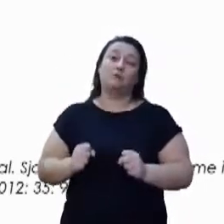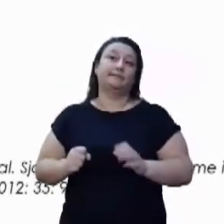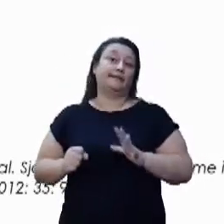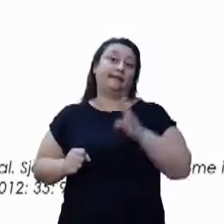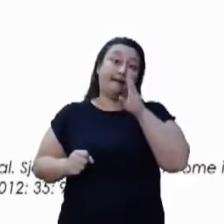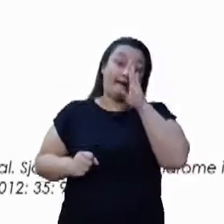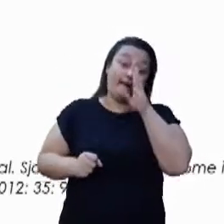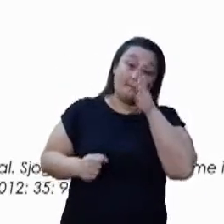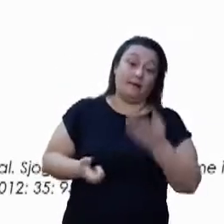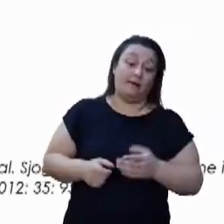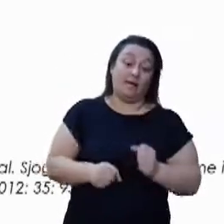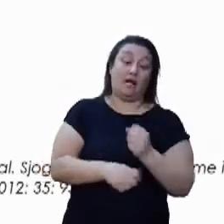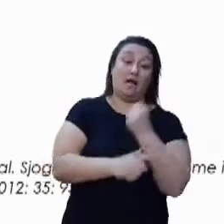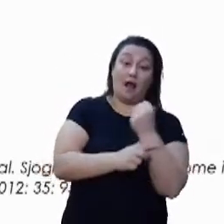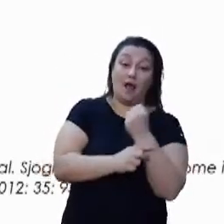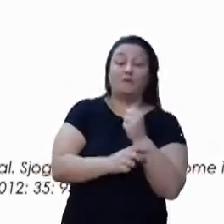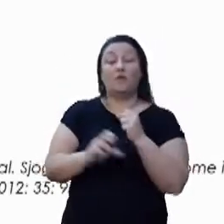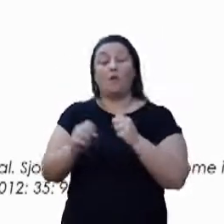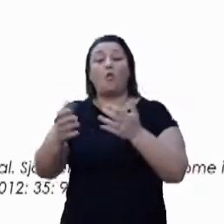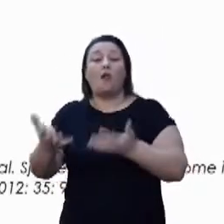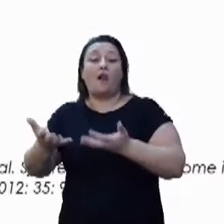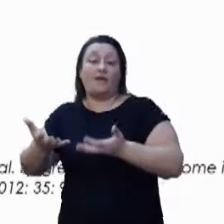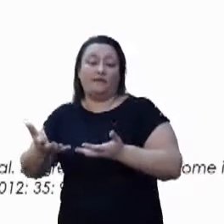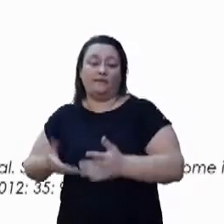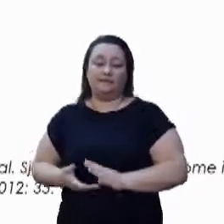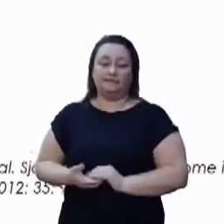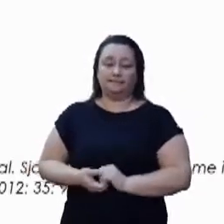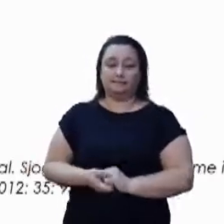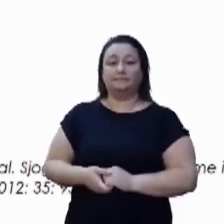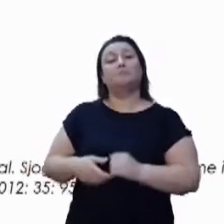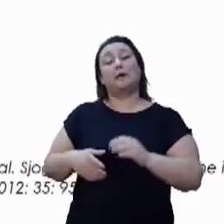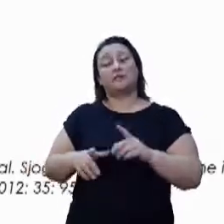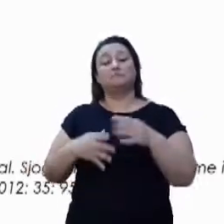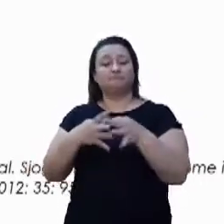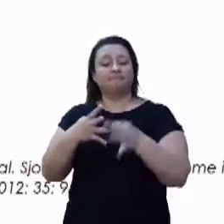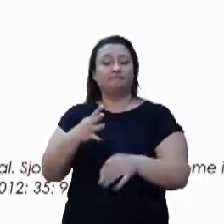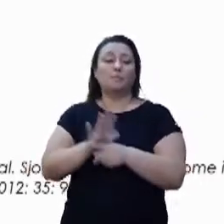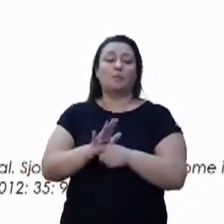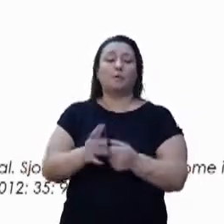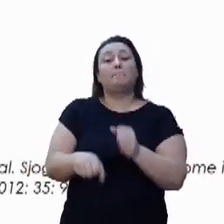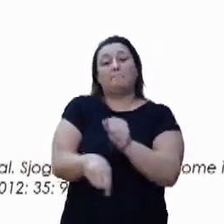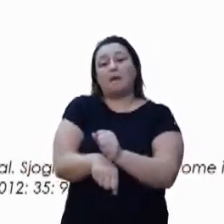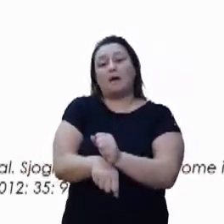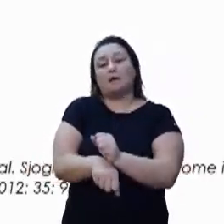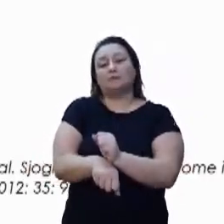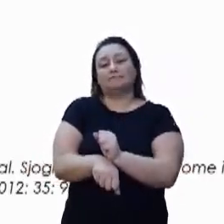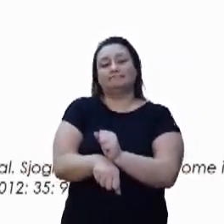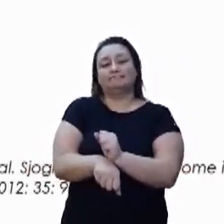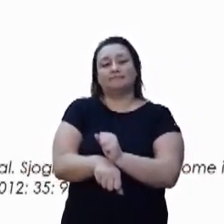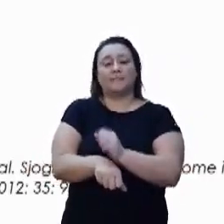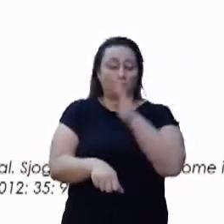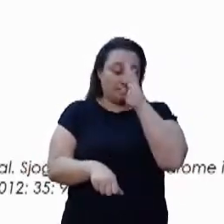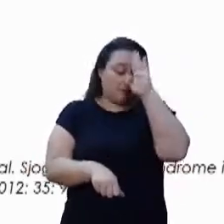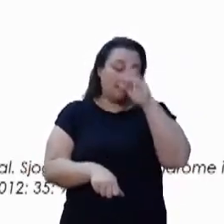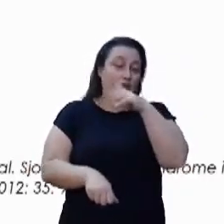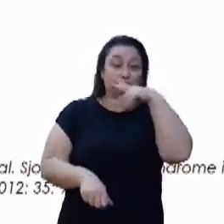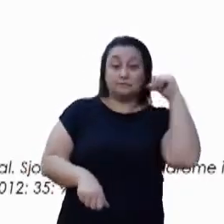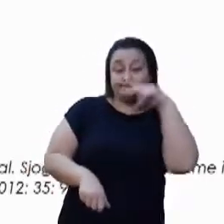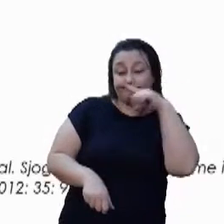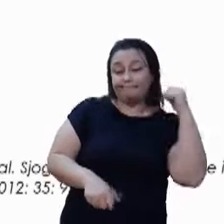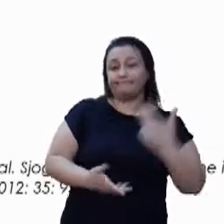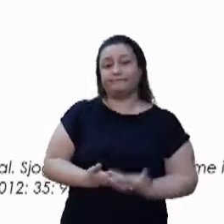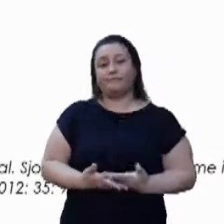até um acometimento leve. Também tem a característica de ser algo que estabiliza, principalmente na adolescência.